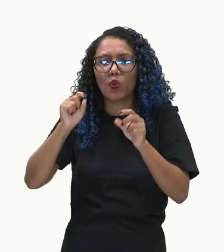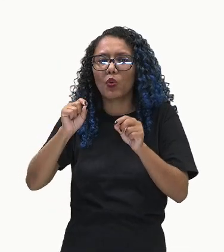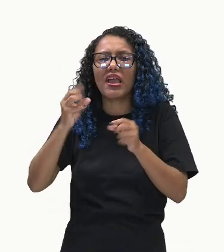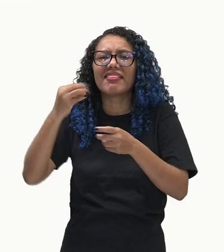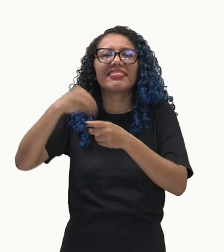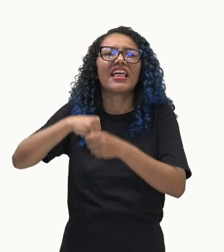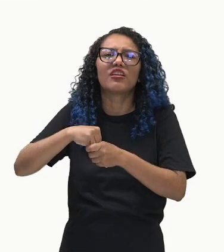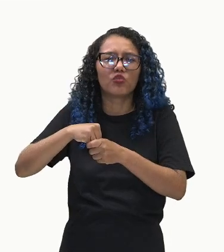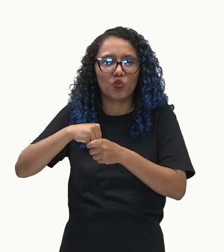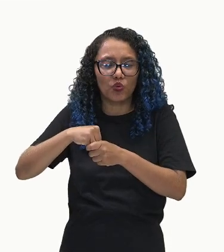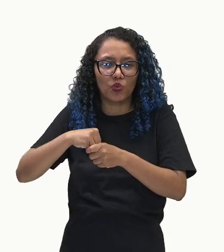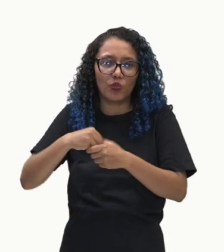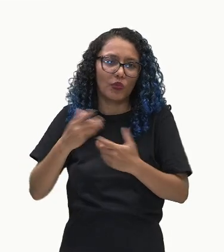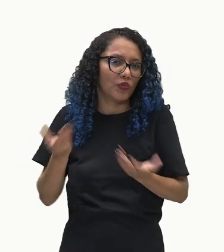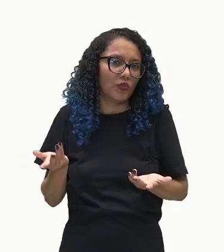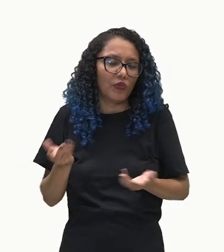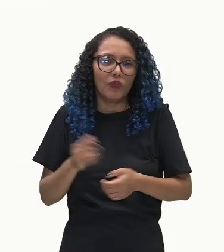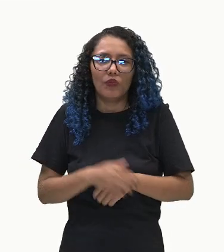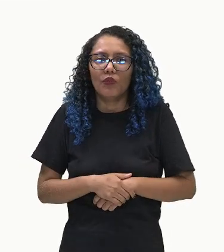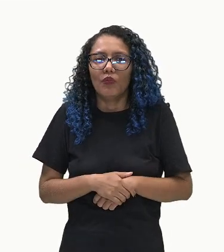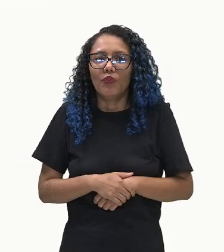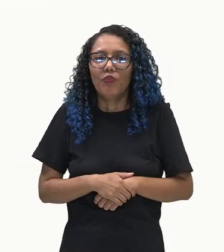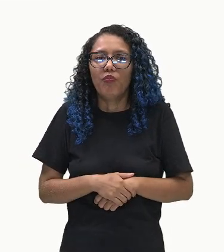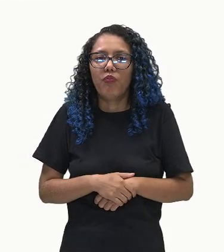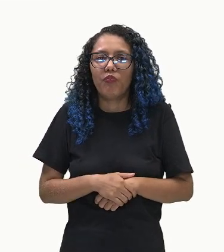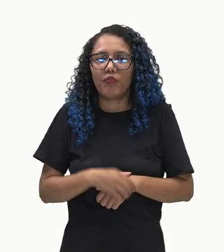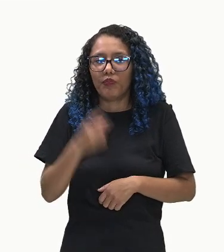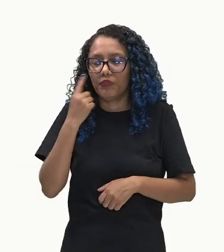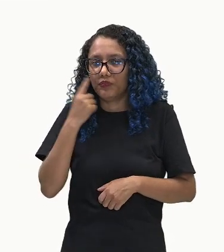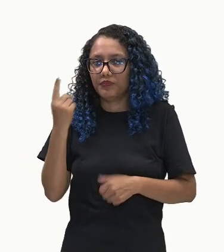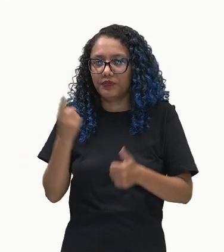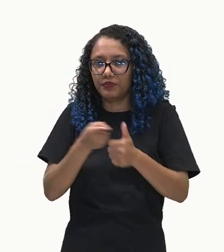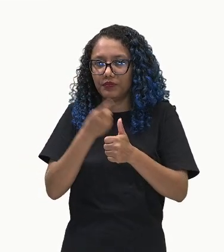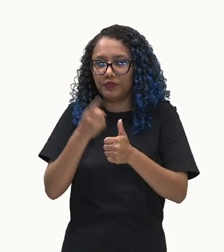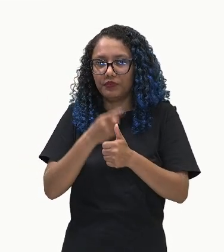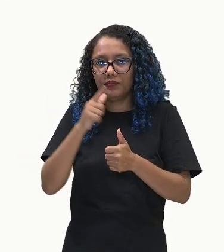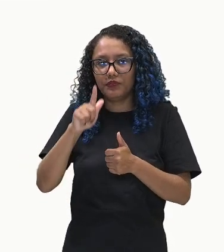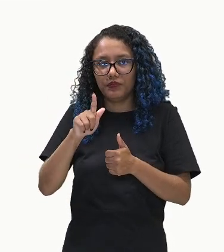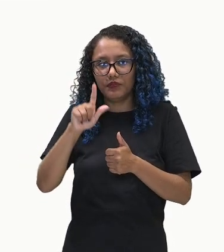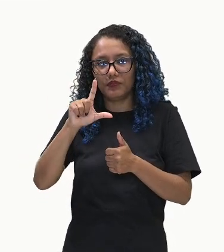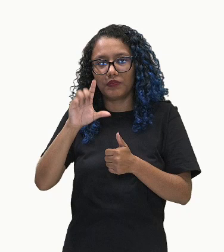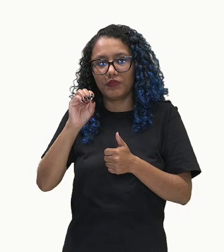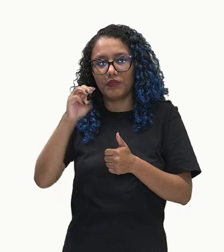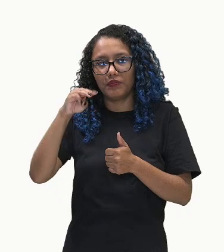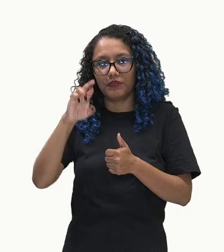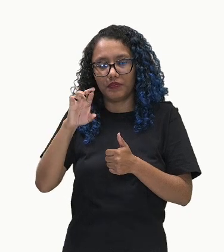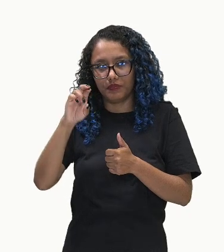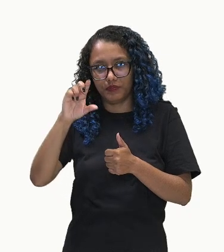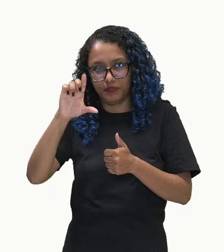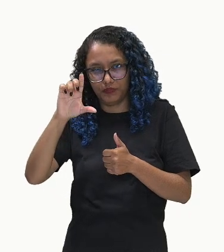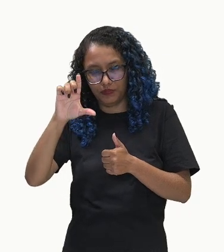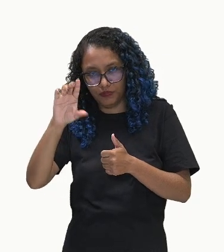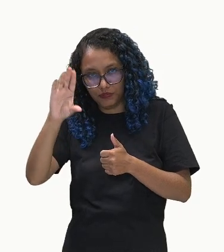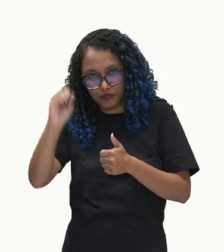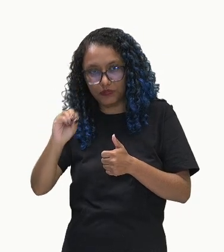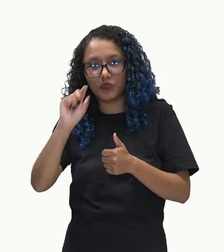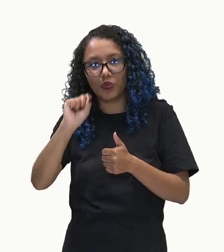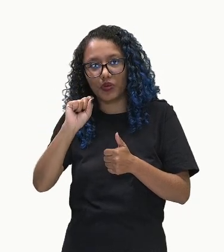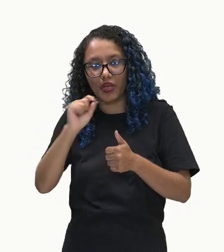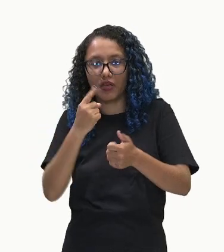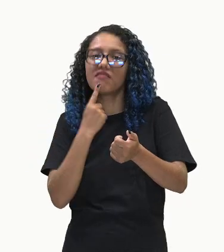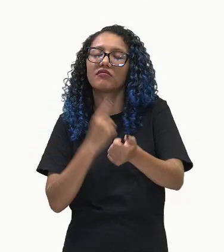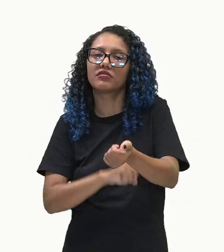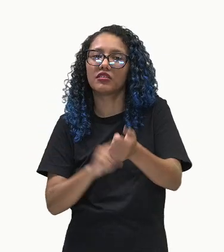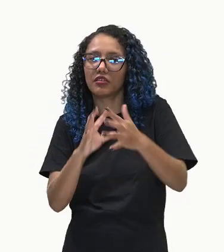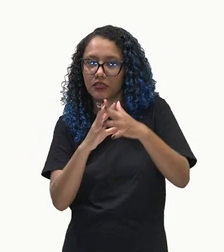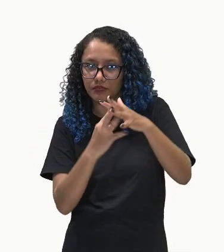aí. O néfron, ele tem o glomérulo, que filtra o sangue, tem a cápsula glomerular